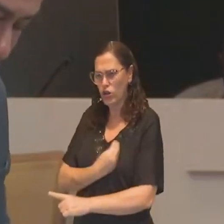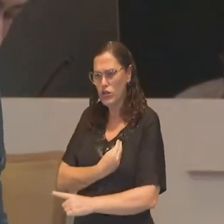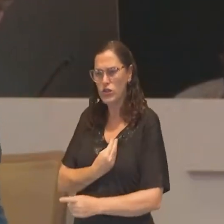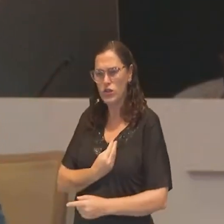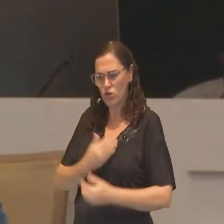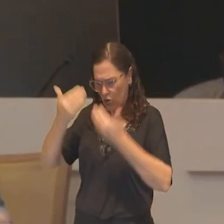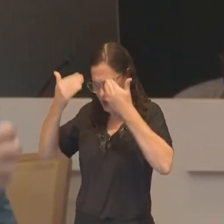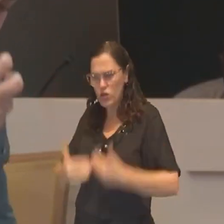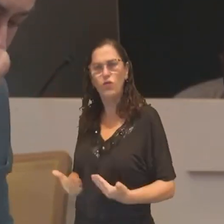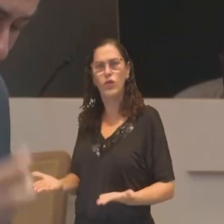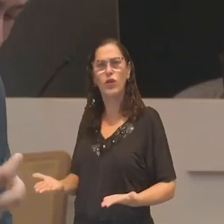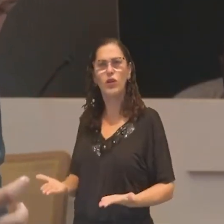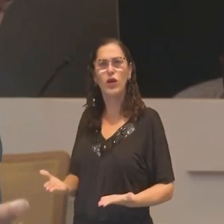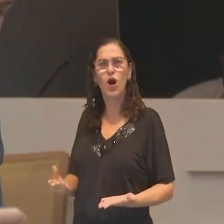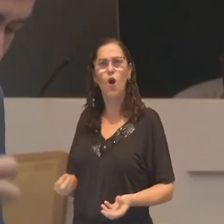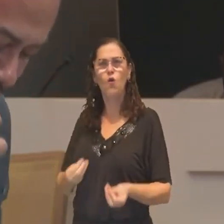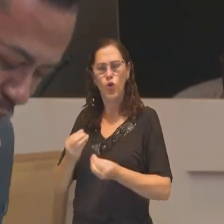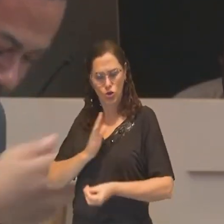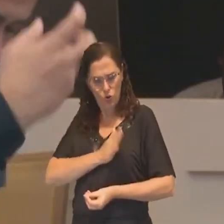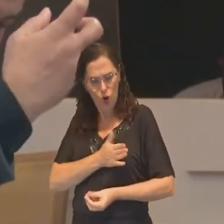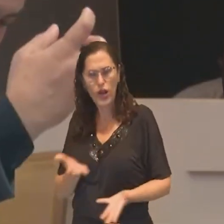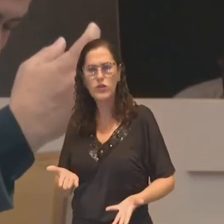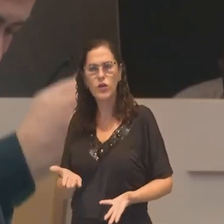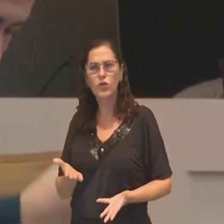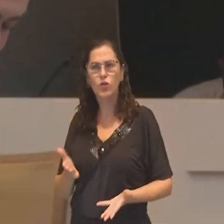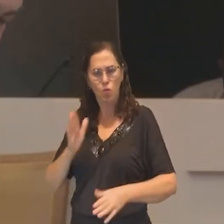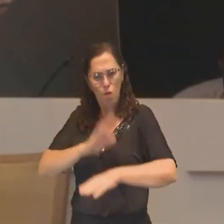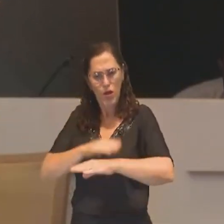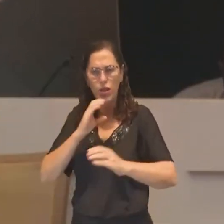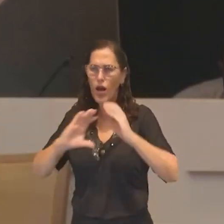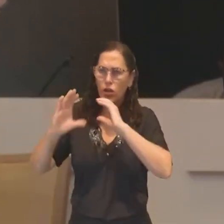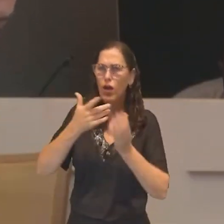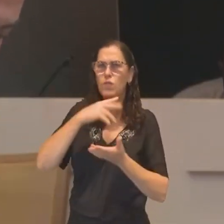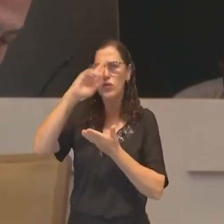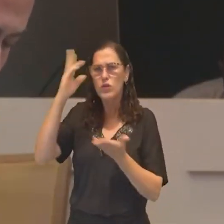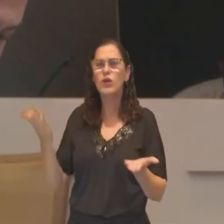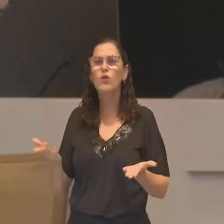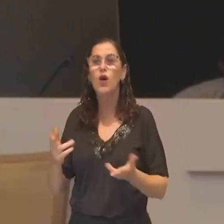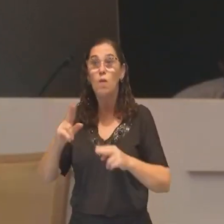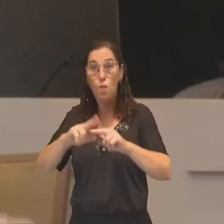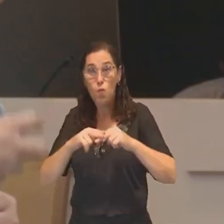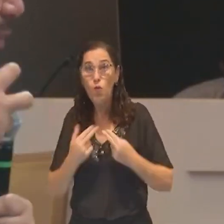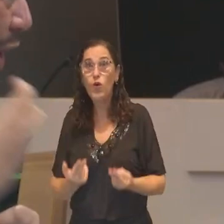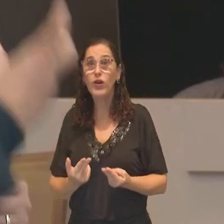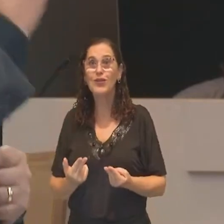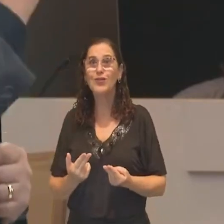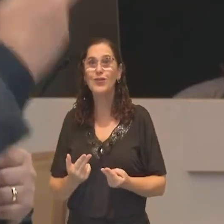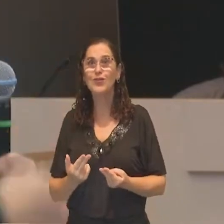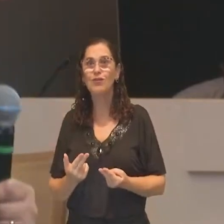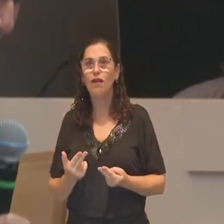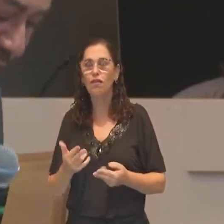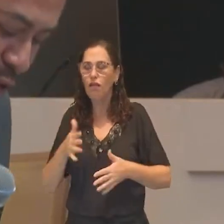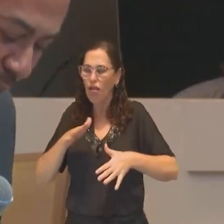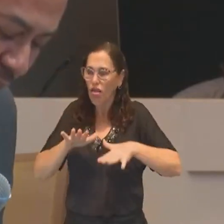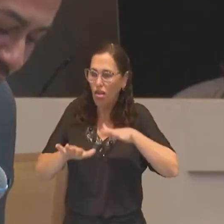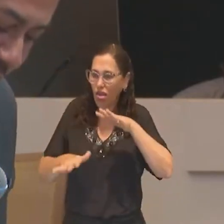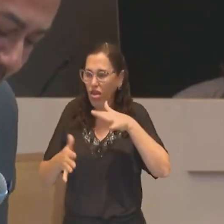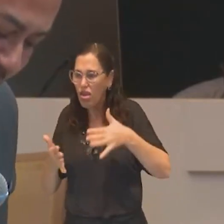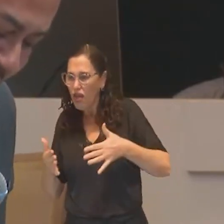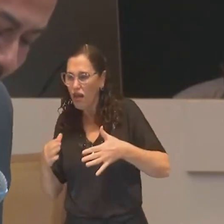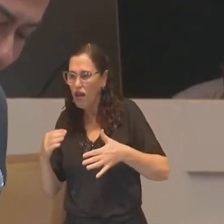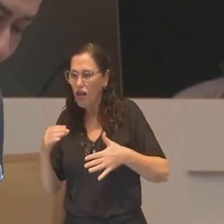nossas atitudes, com o nosso coração, quando nós cantamos ao Senhor. E por isso, essa mornidão